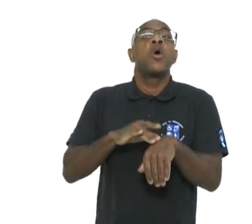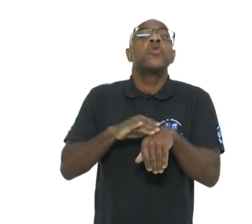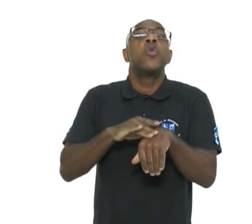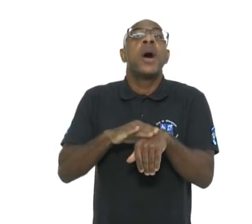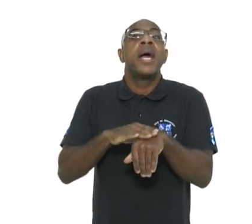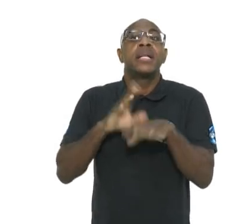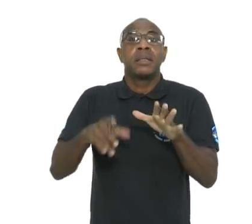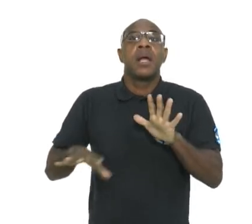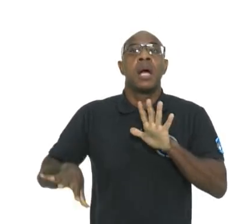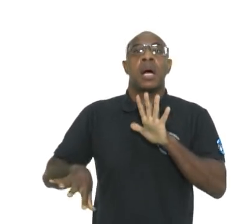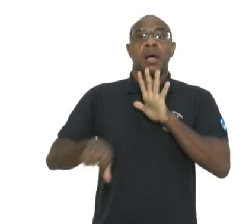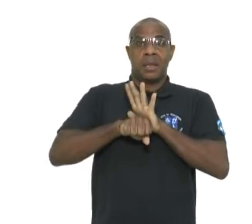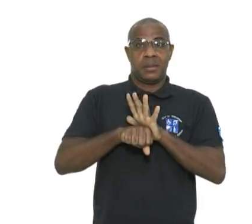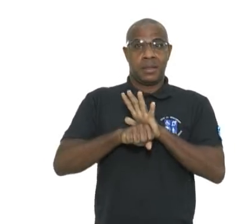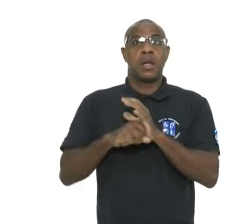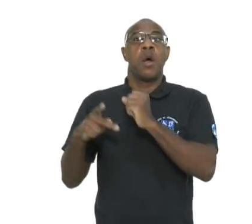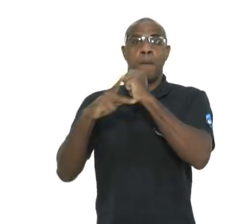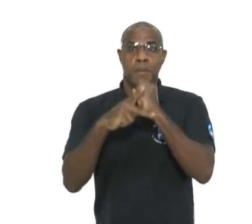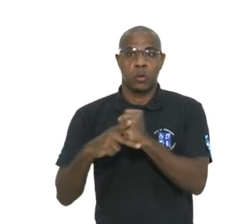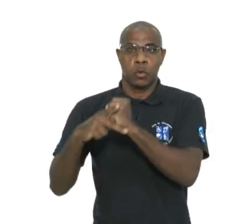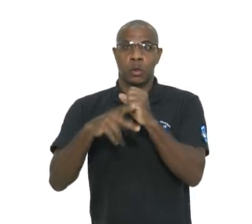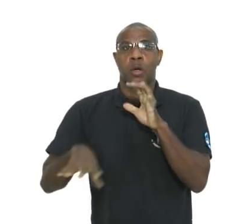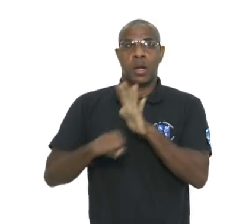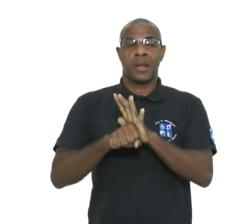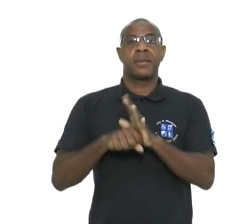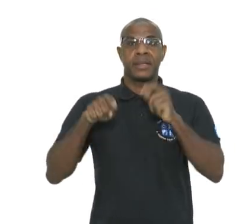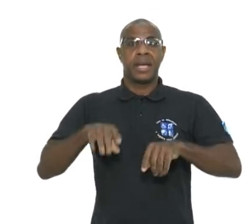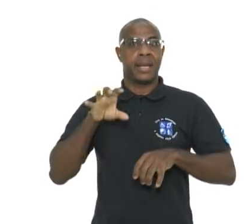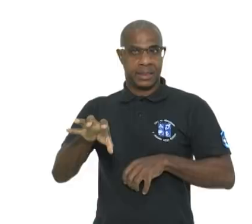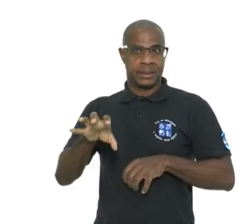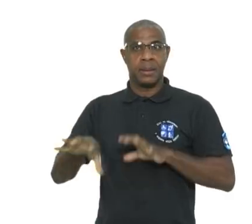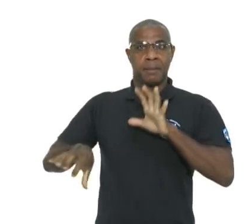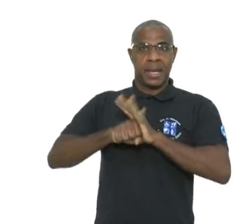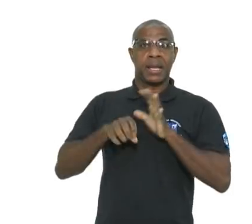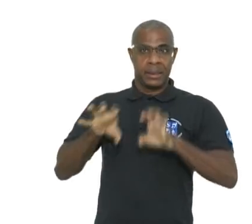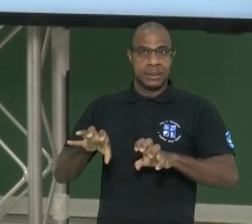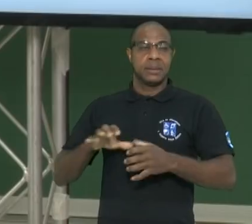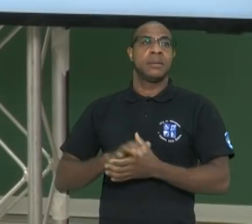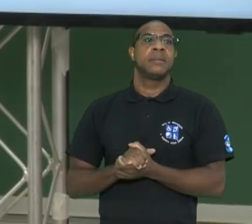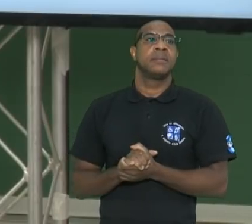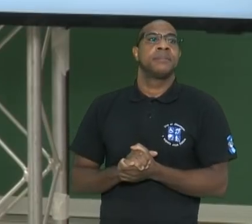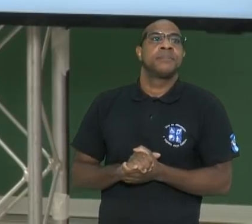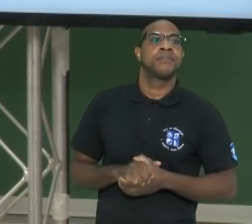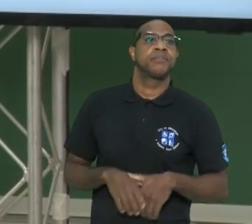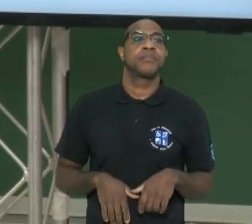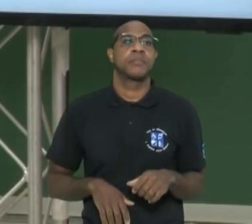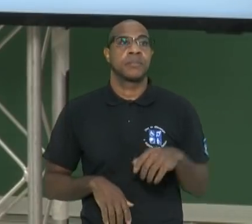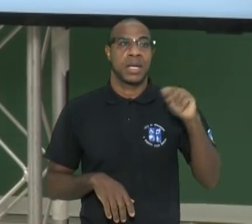protozoários e transmitidas dessa maneira? Transmitidas, né, pessoal? Dessa